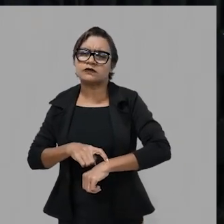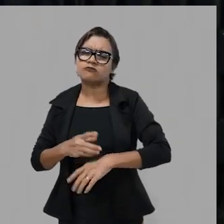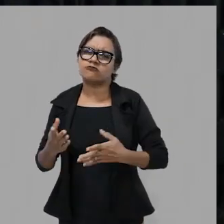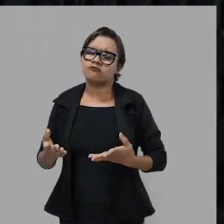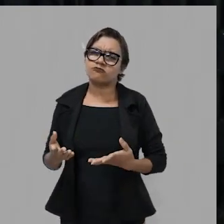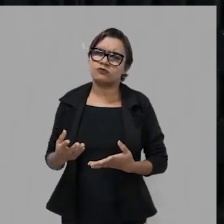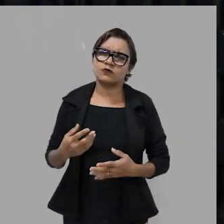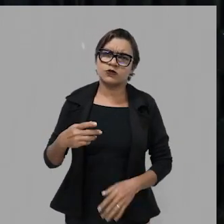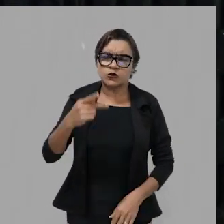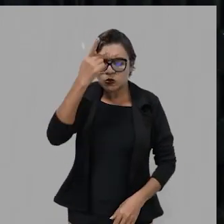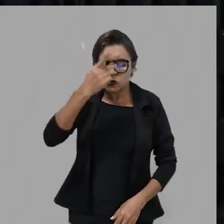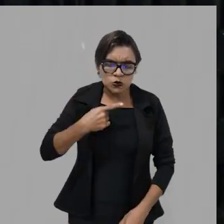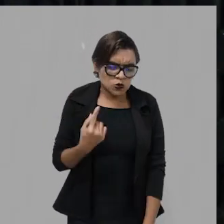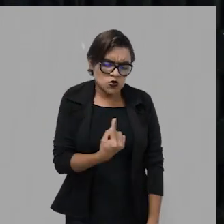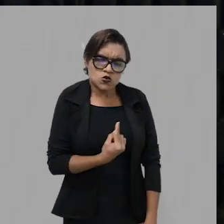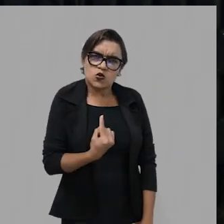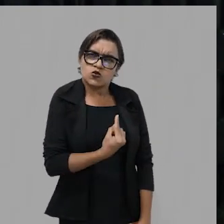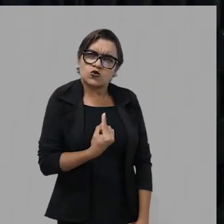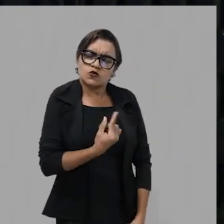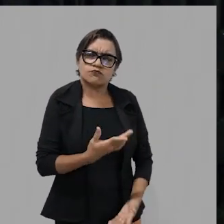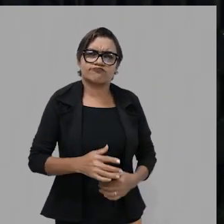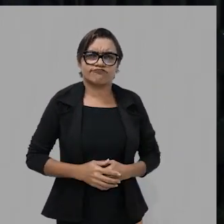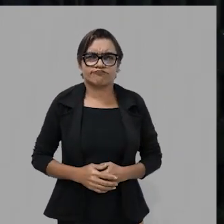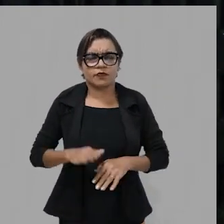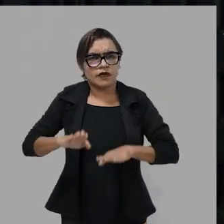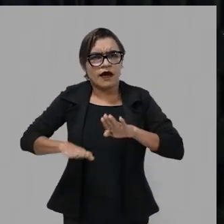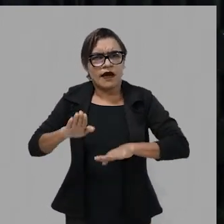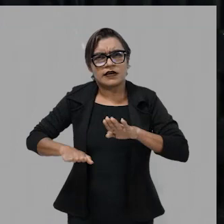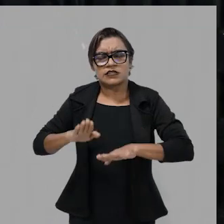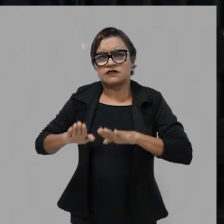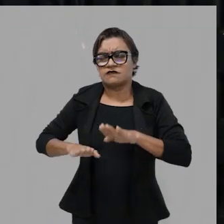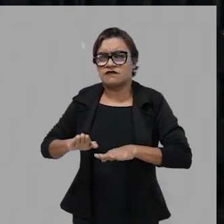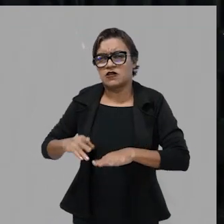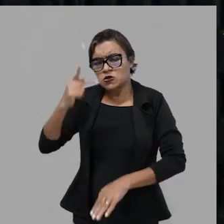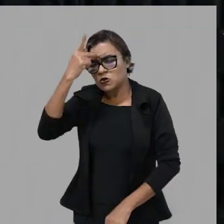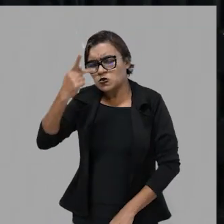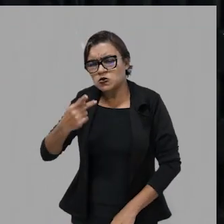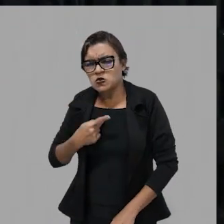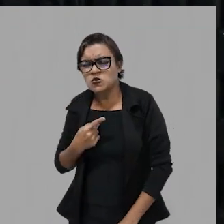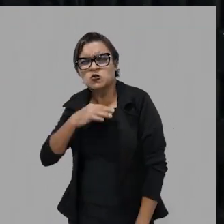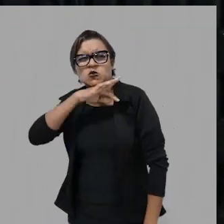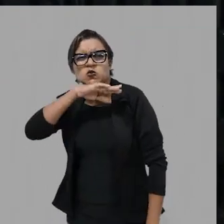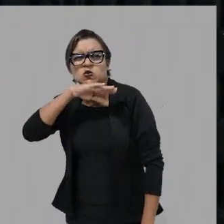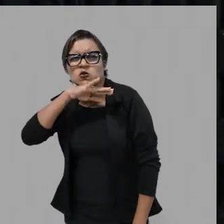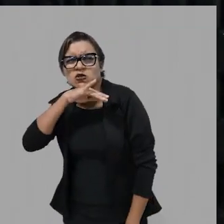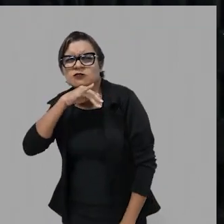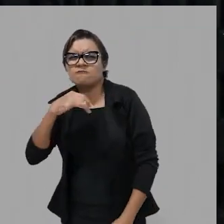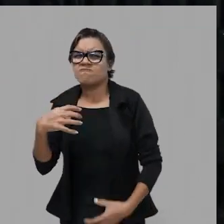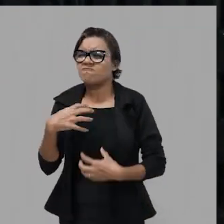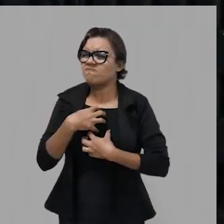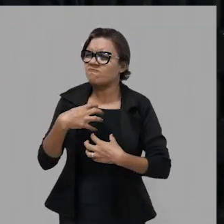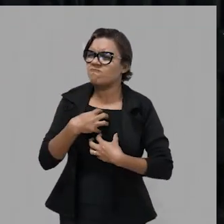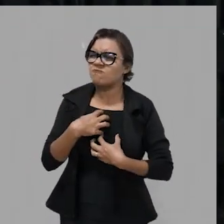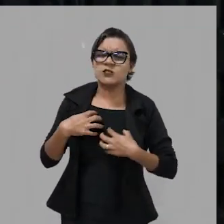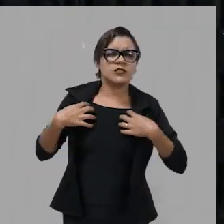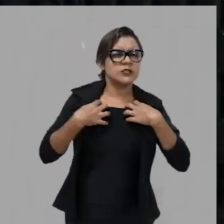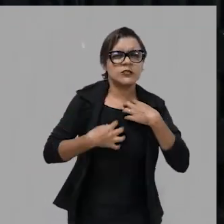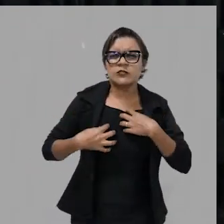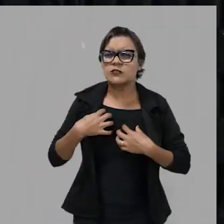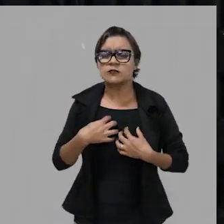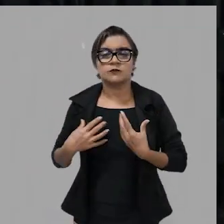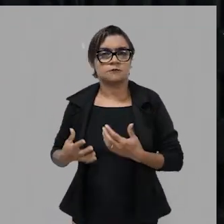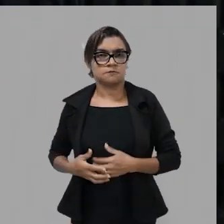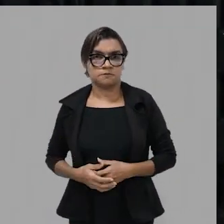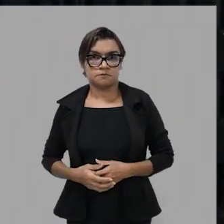momento de solidão, às vezes estamos de mal com a gente mesmo, né? Sem saber o que fazer, como ele diz aqui,